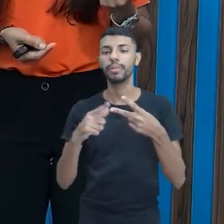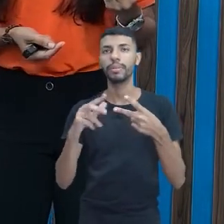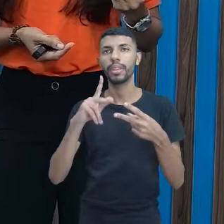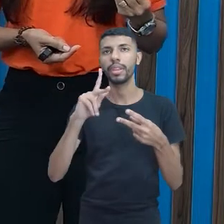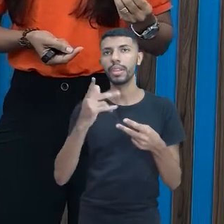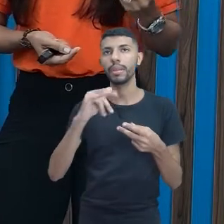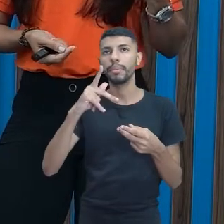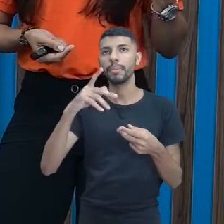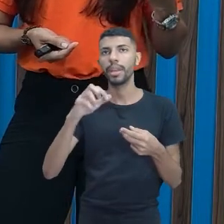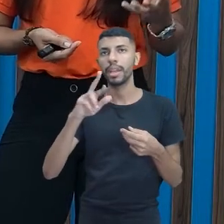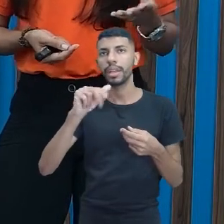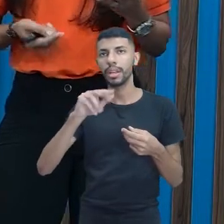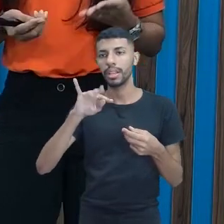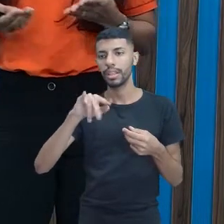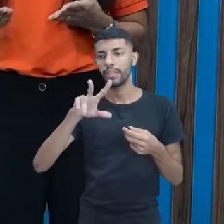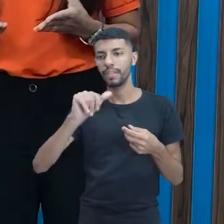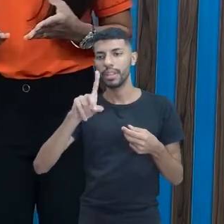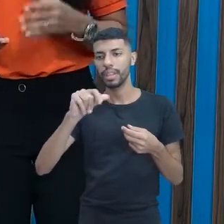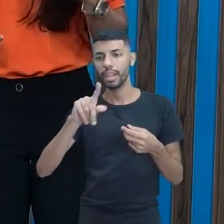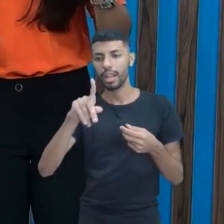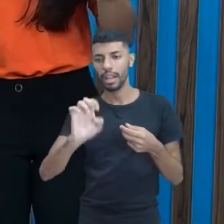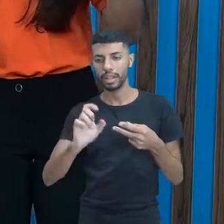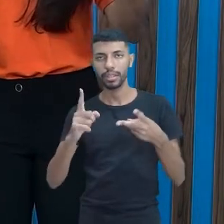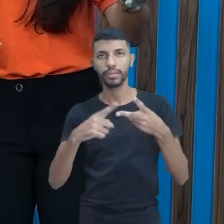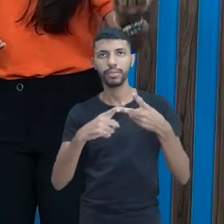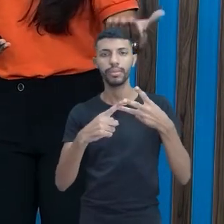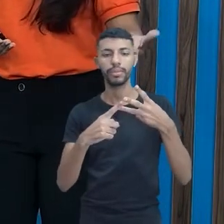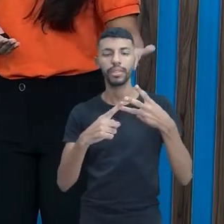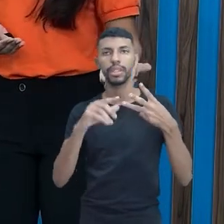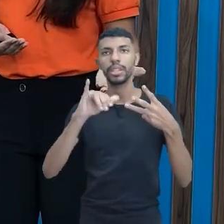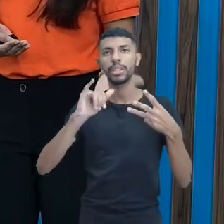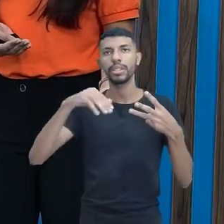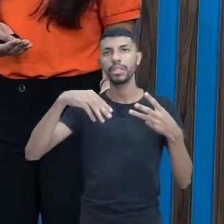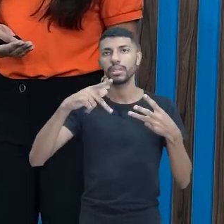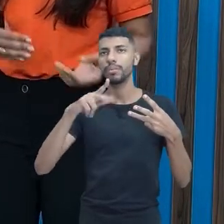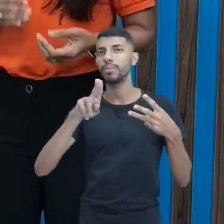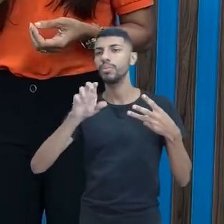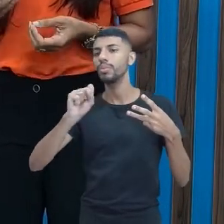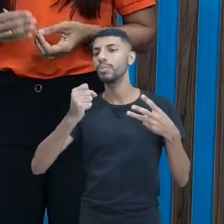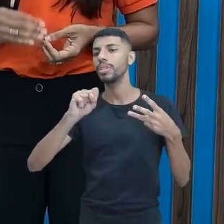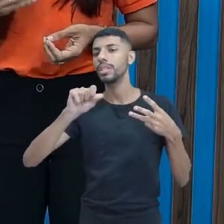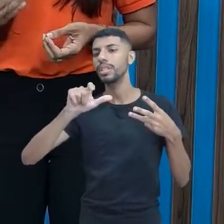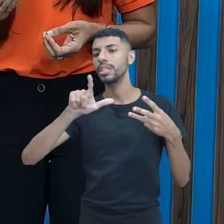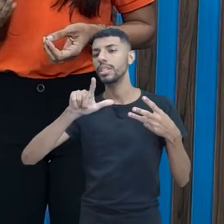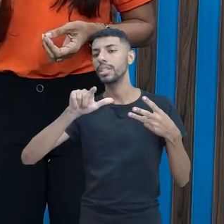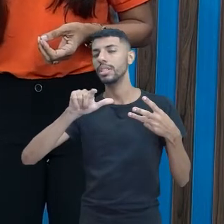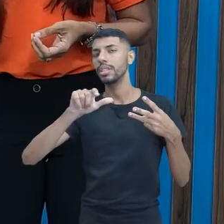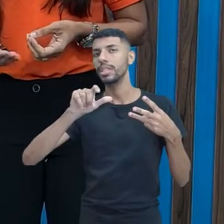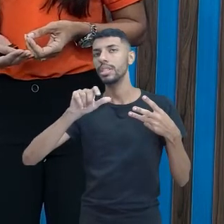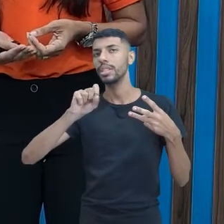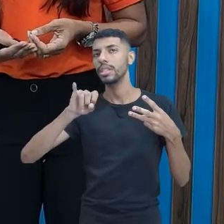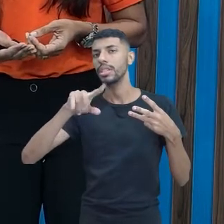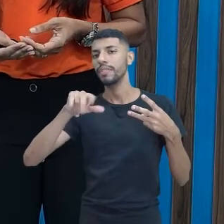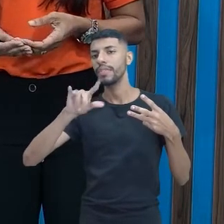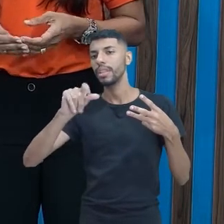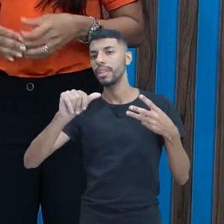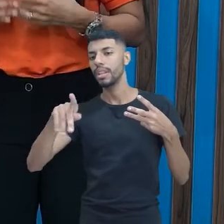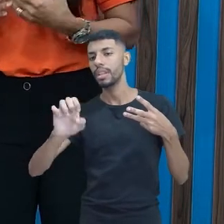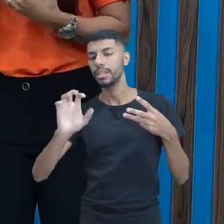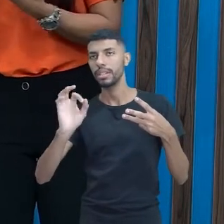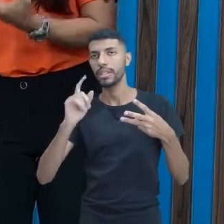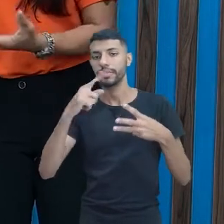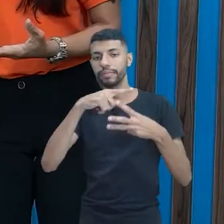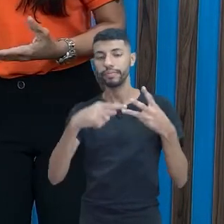que a gente tem o estudante com TDAH predominantemente desatento e a gente tem o estudante com TDAH que